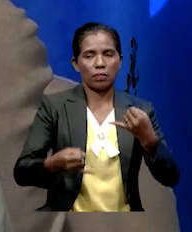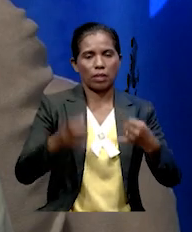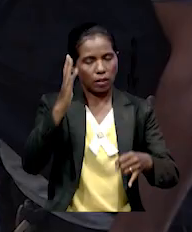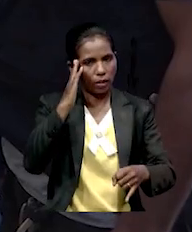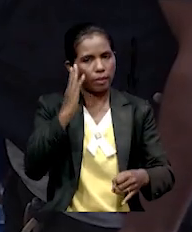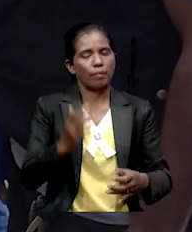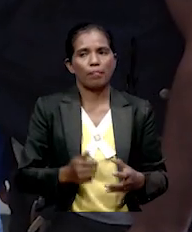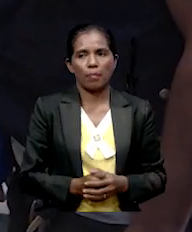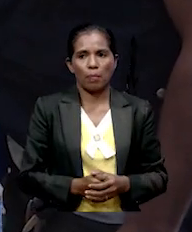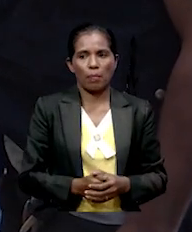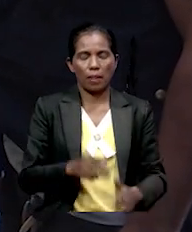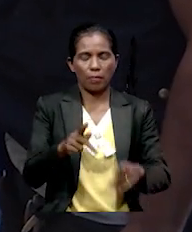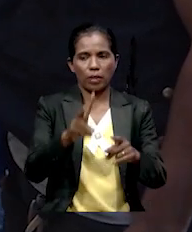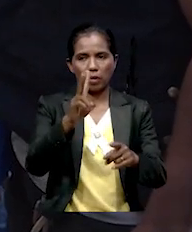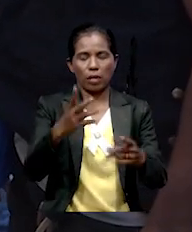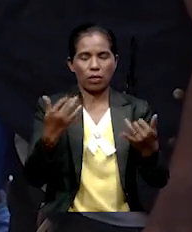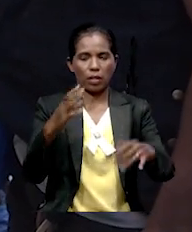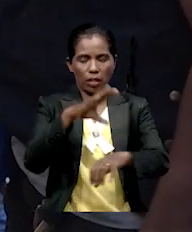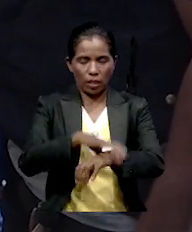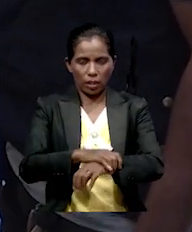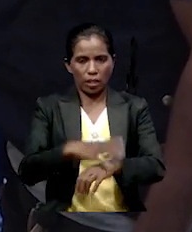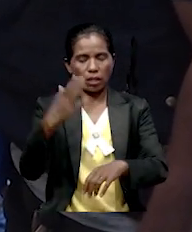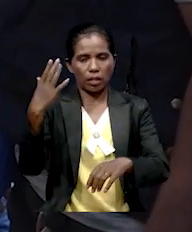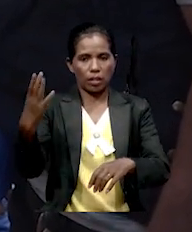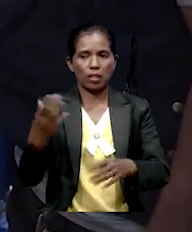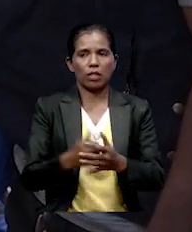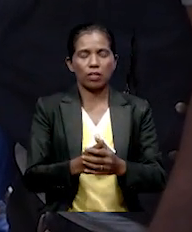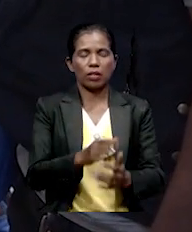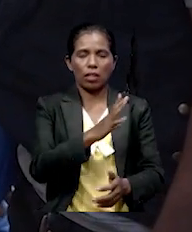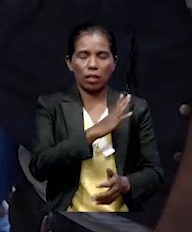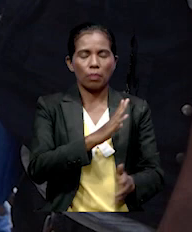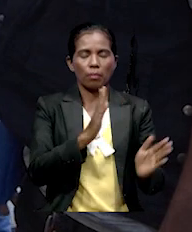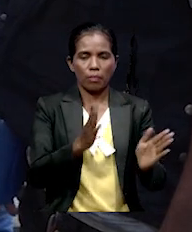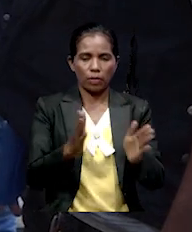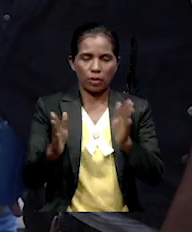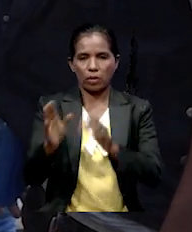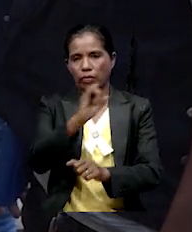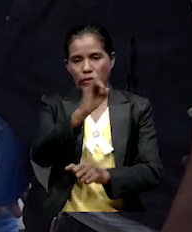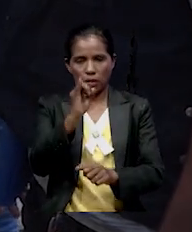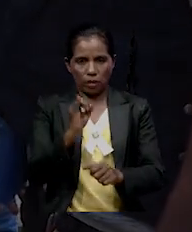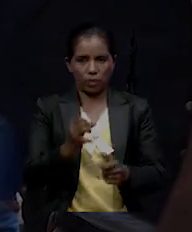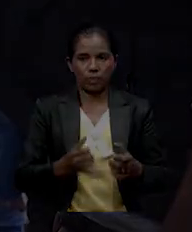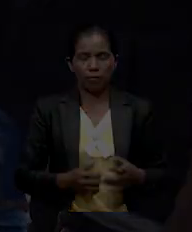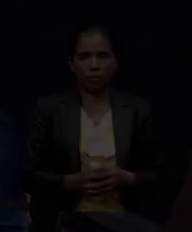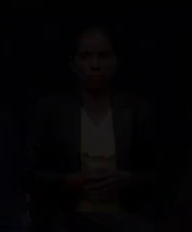suspeito na rua da Daune detengele sela detenção pesi kodihain proses investigação anisetu leite Hilary Guzmão ZMN.